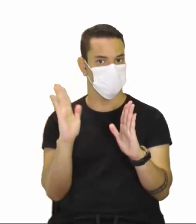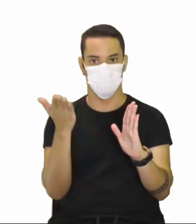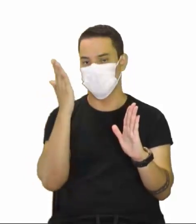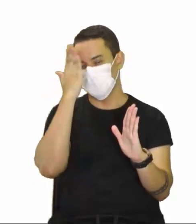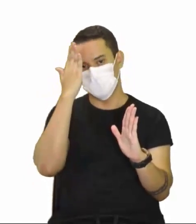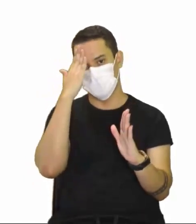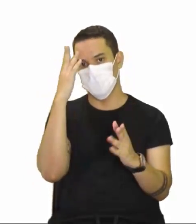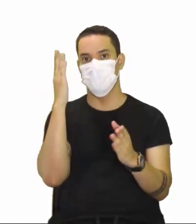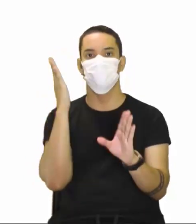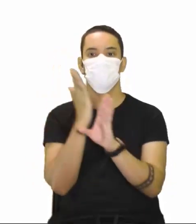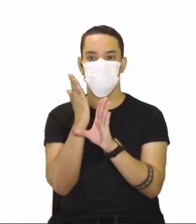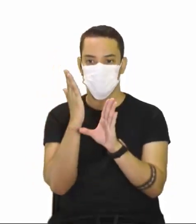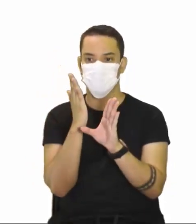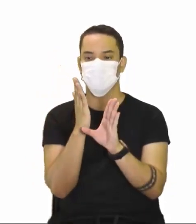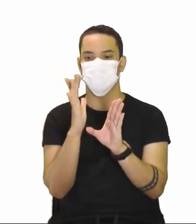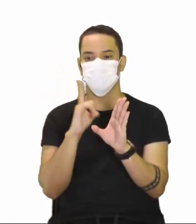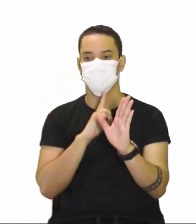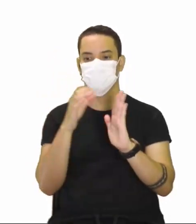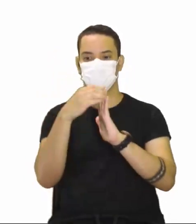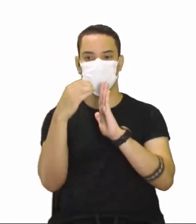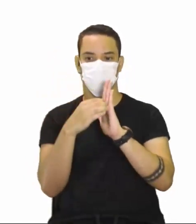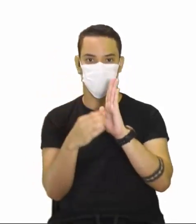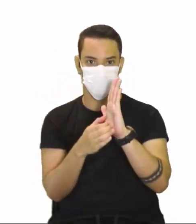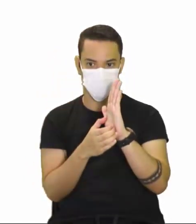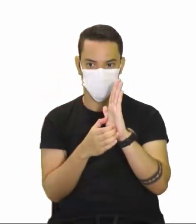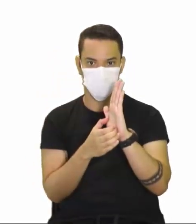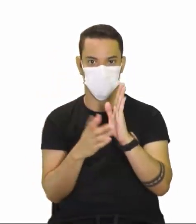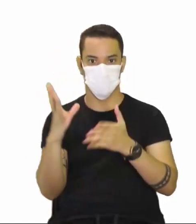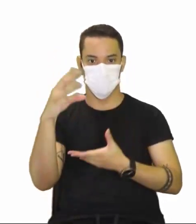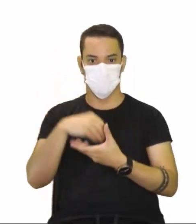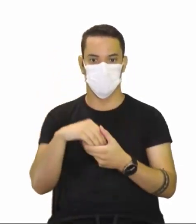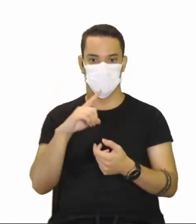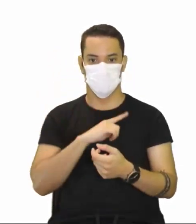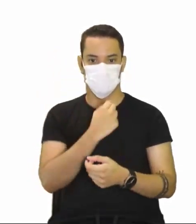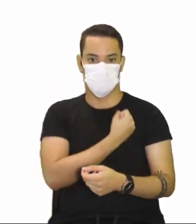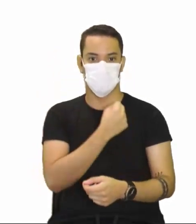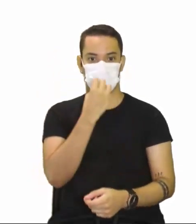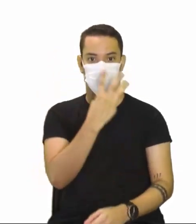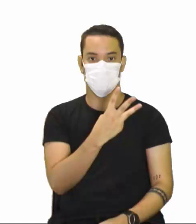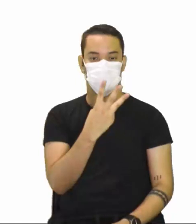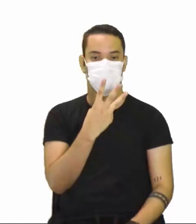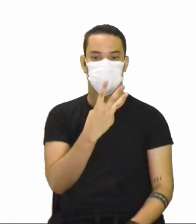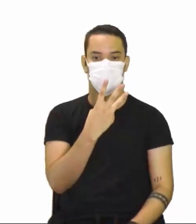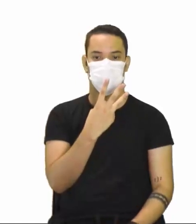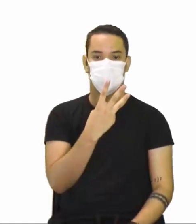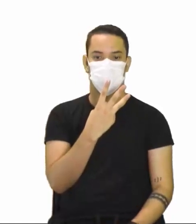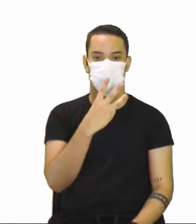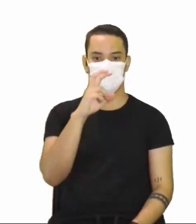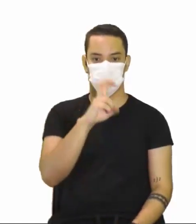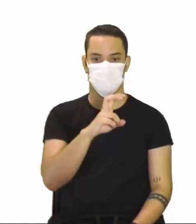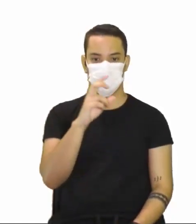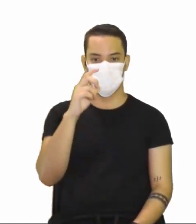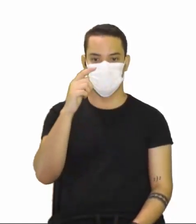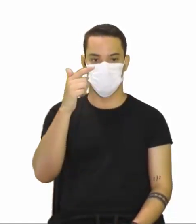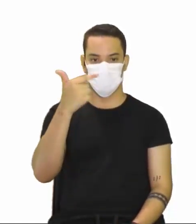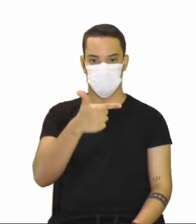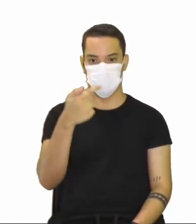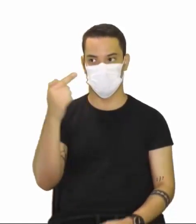P5. Portanto, ele está na família, o quê? 3 e 2, 5 e 2, 7. Eu vou